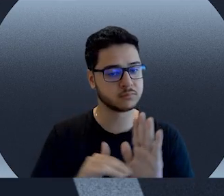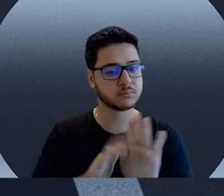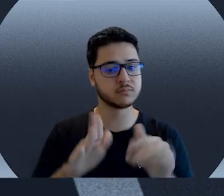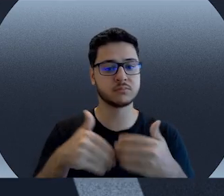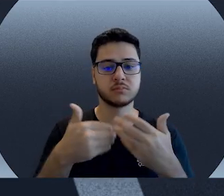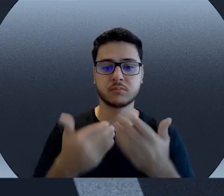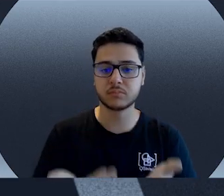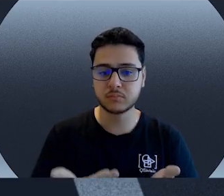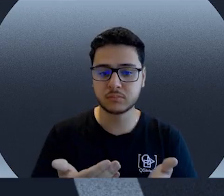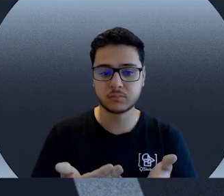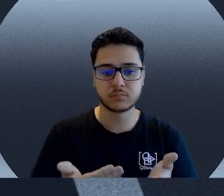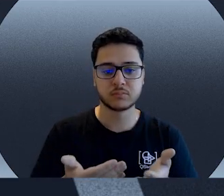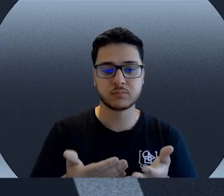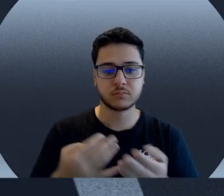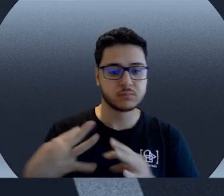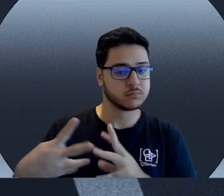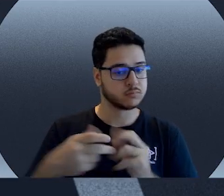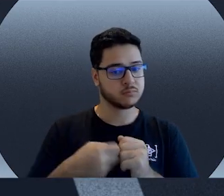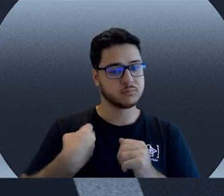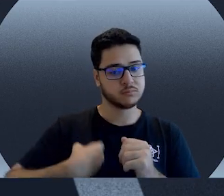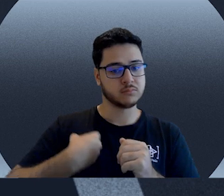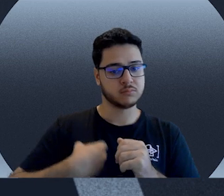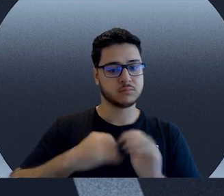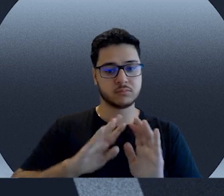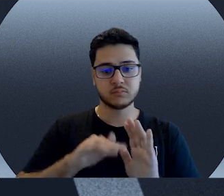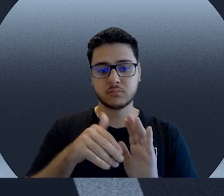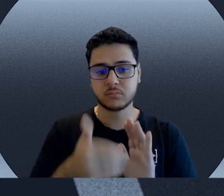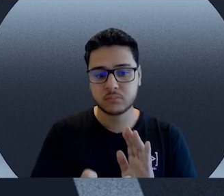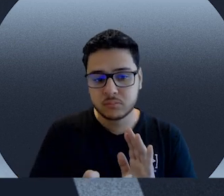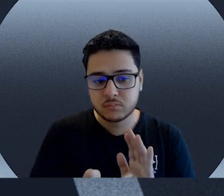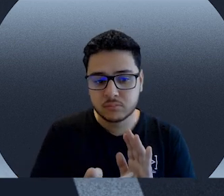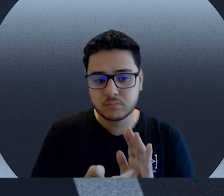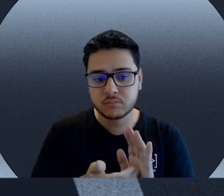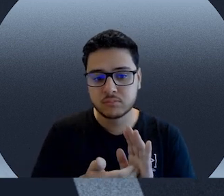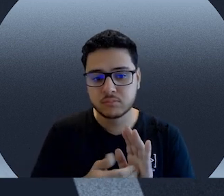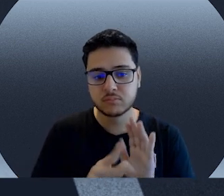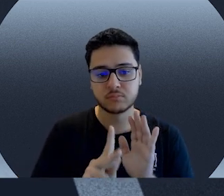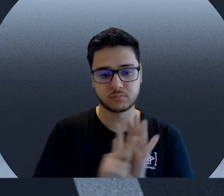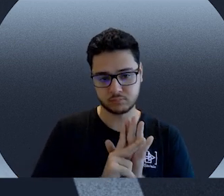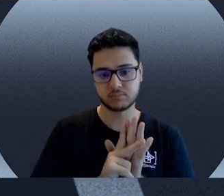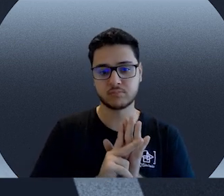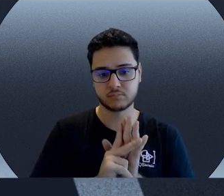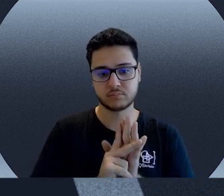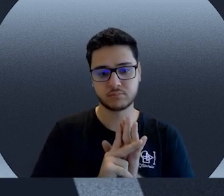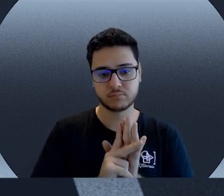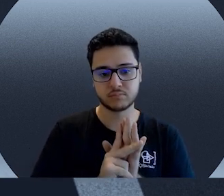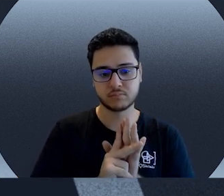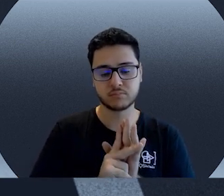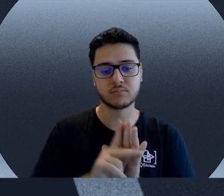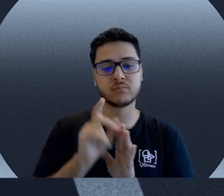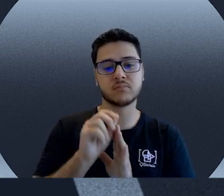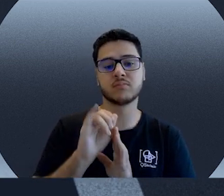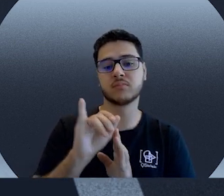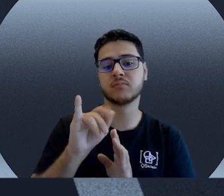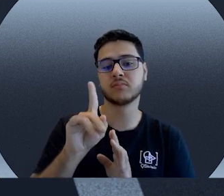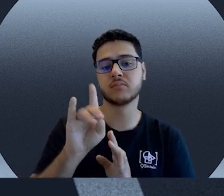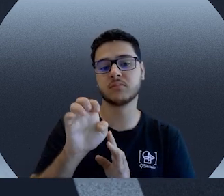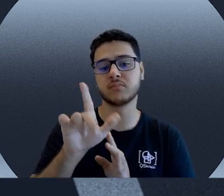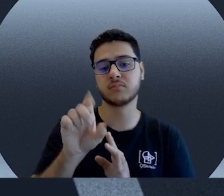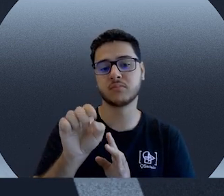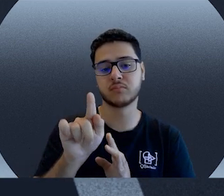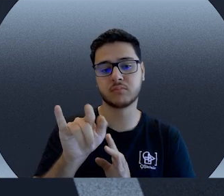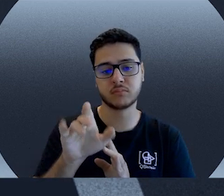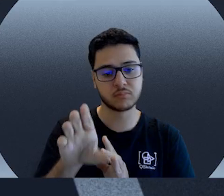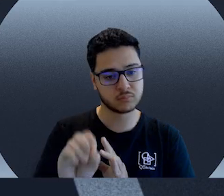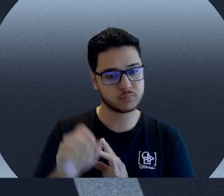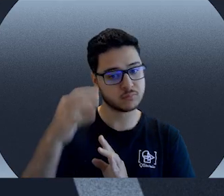militar. Ele tem uma série chamada Inserção em Circuitos Ideológicos. O que o Cildo Meirelles fez nessa